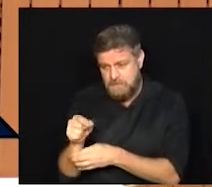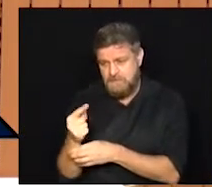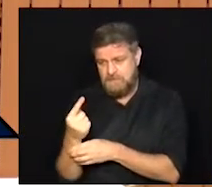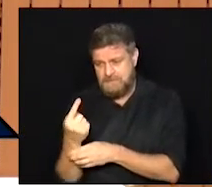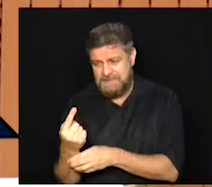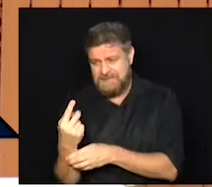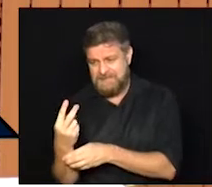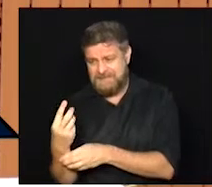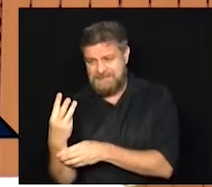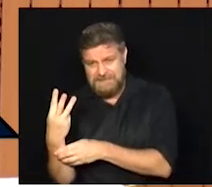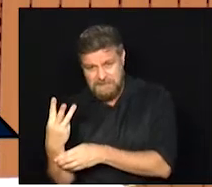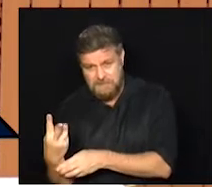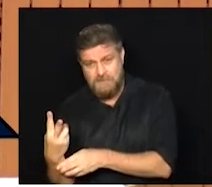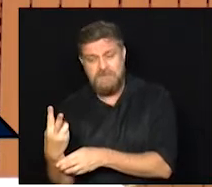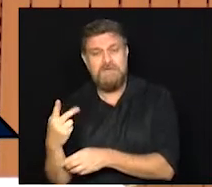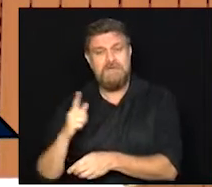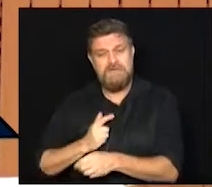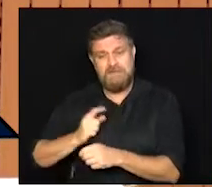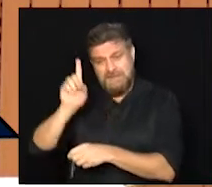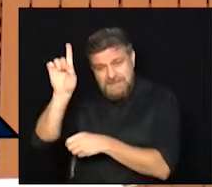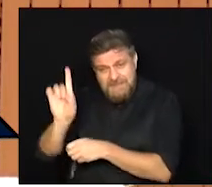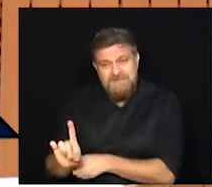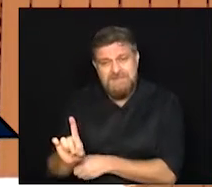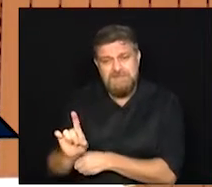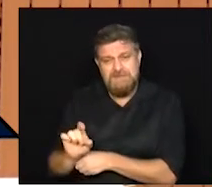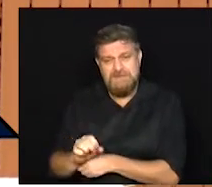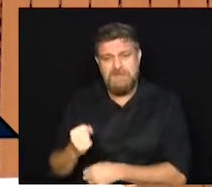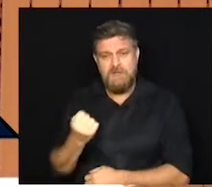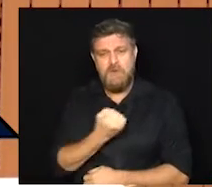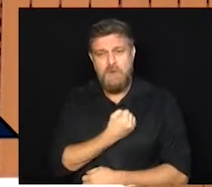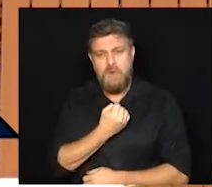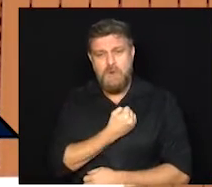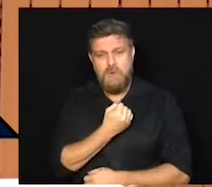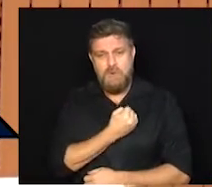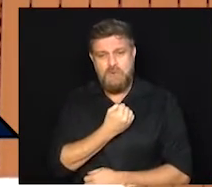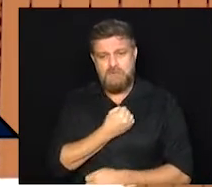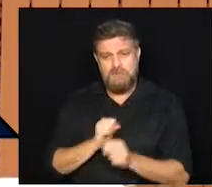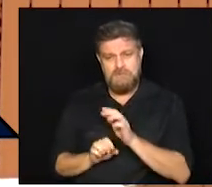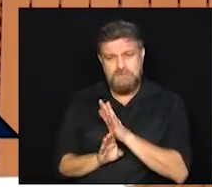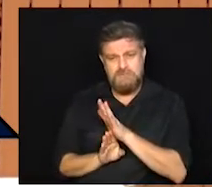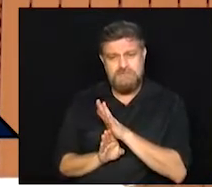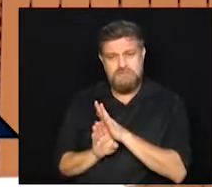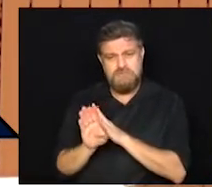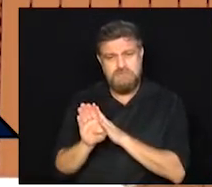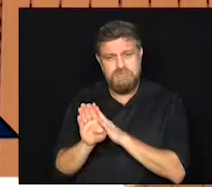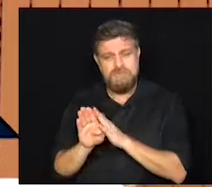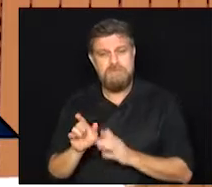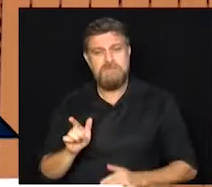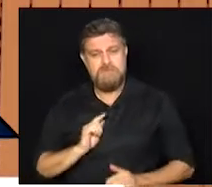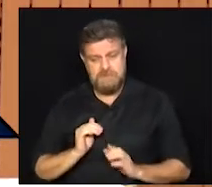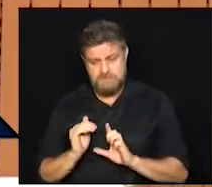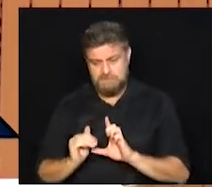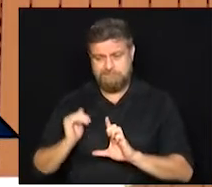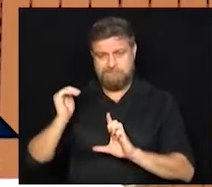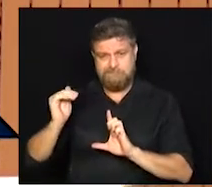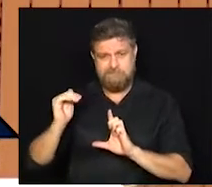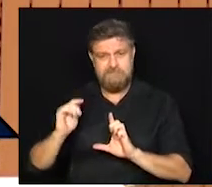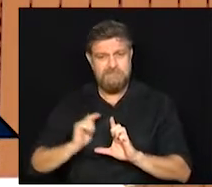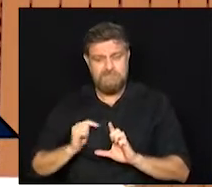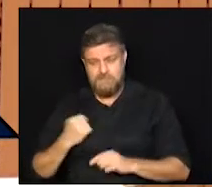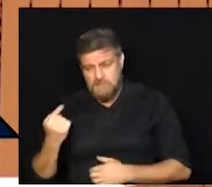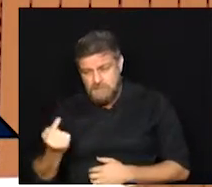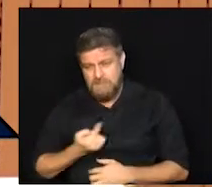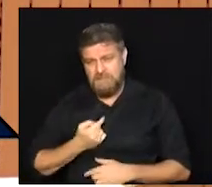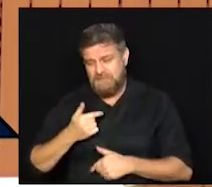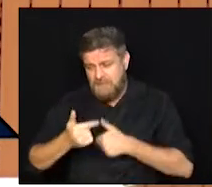com deficiências. É um número alto. E justamente essa comissão, vamos ter que trabalhar em cima